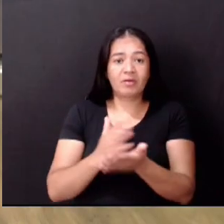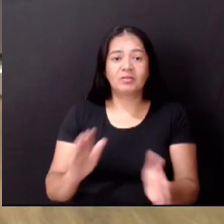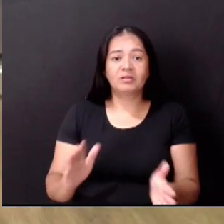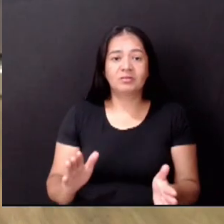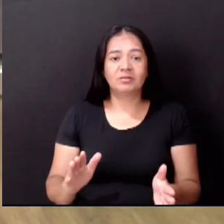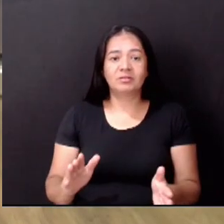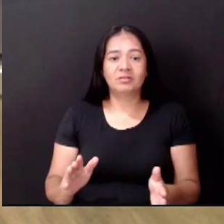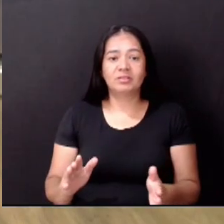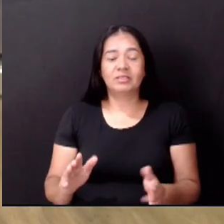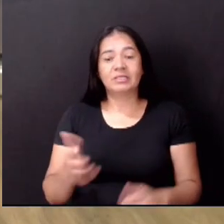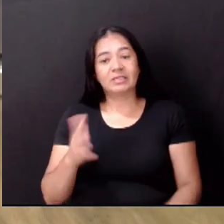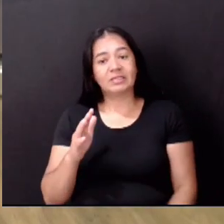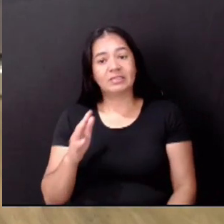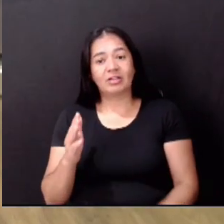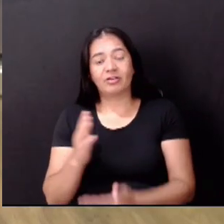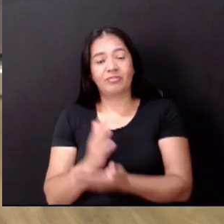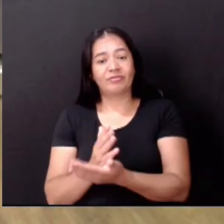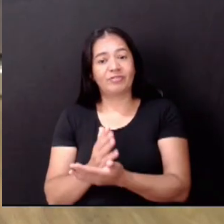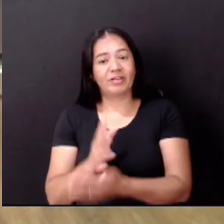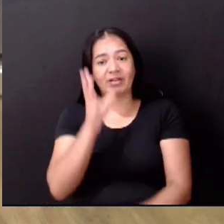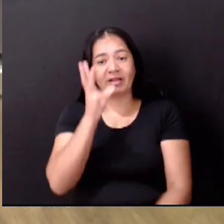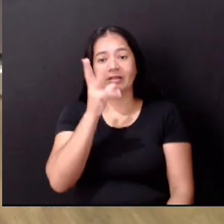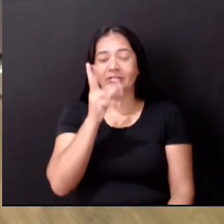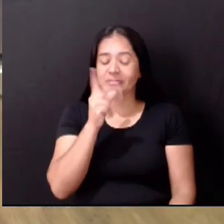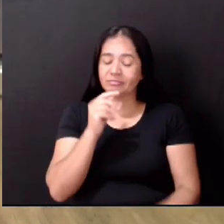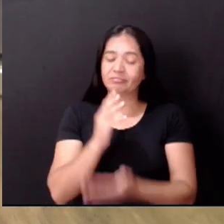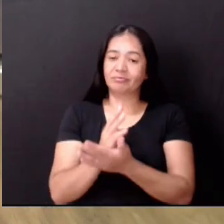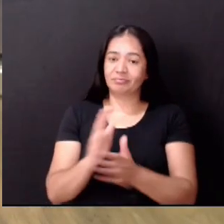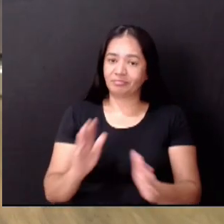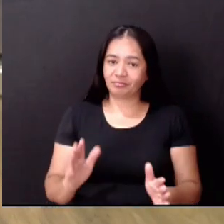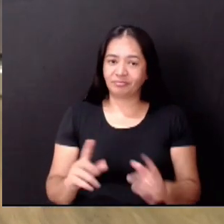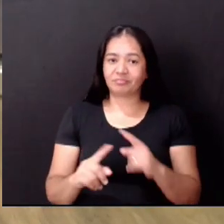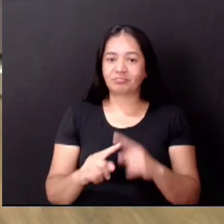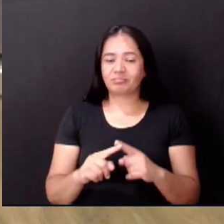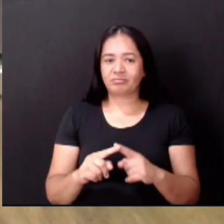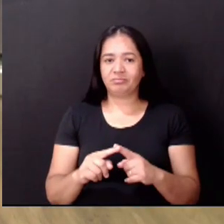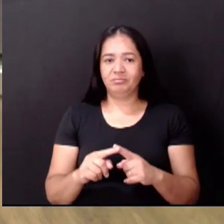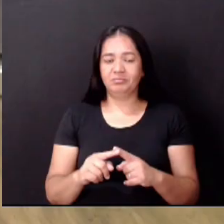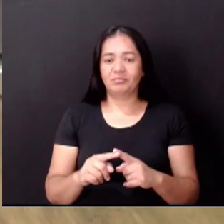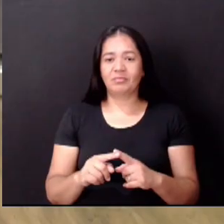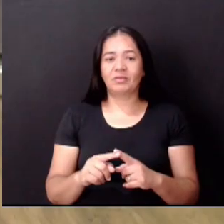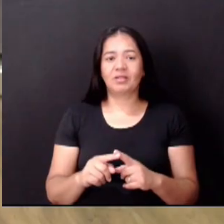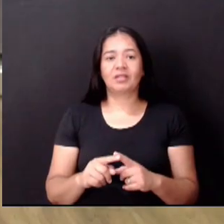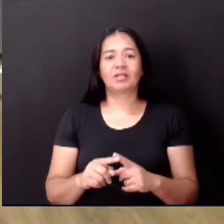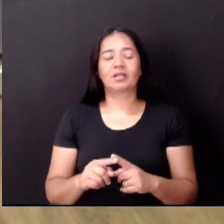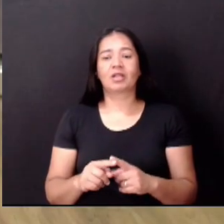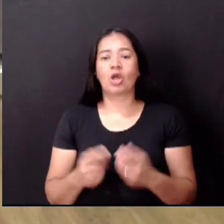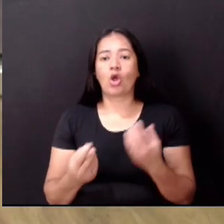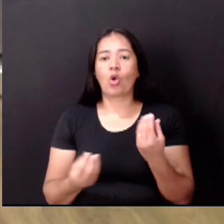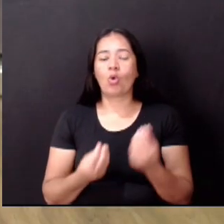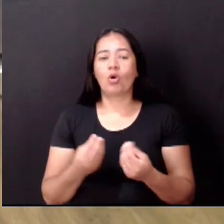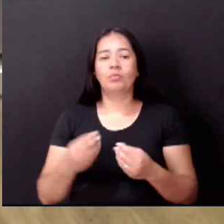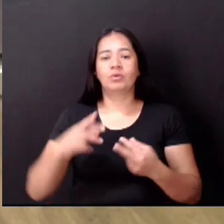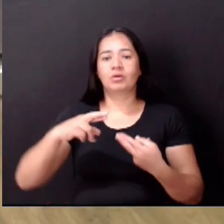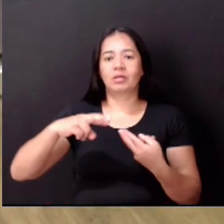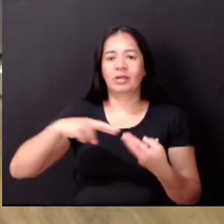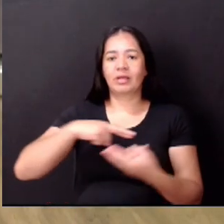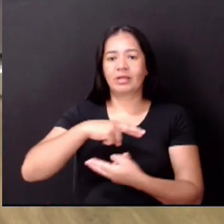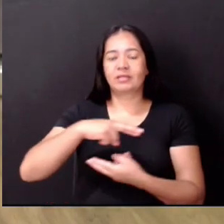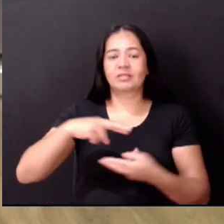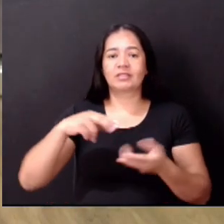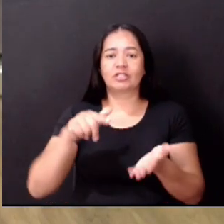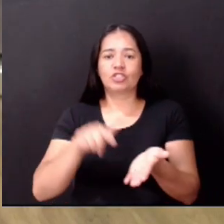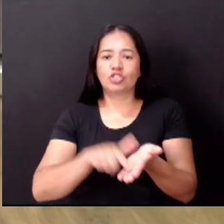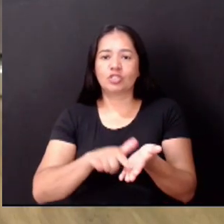acabe tão cedo. Esse ponto específico de reciclagem de papel, na sua pesquisa, você conseguiu aferir